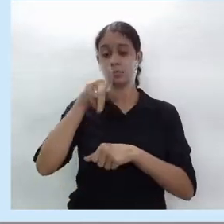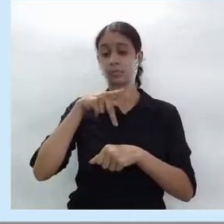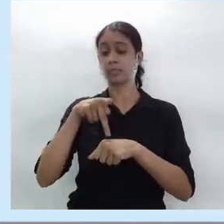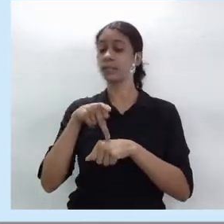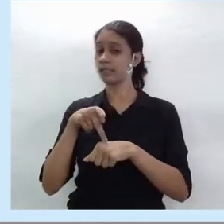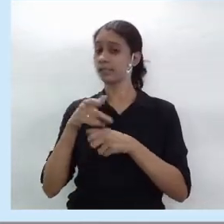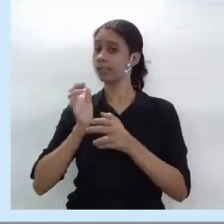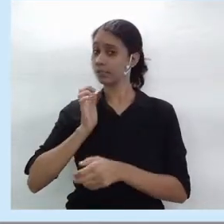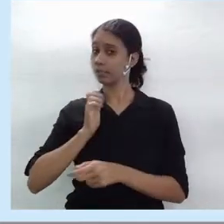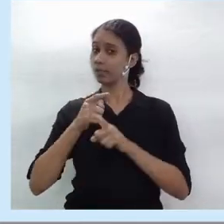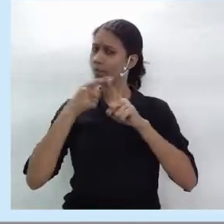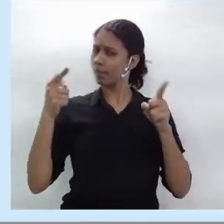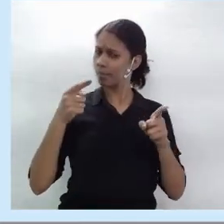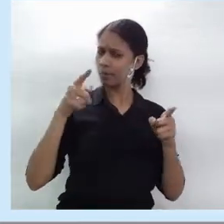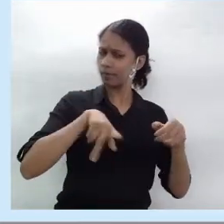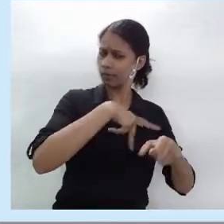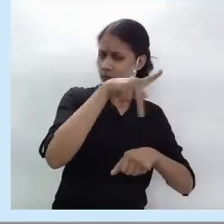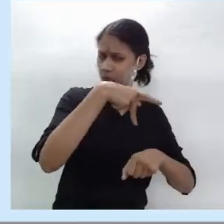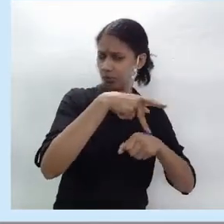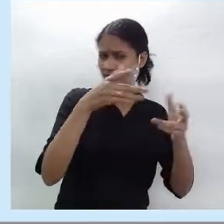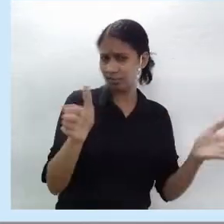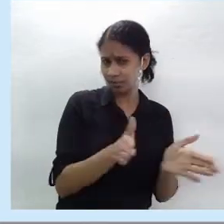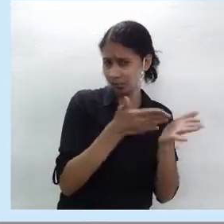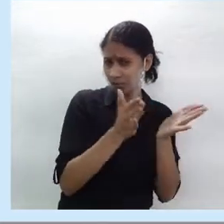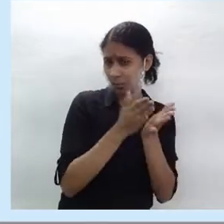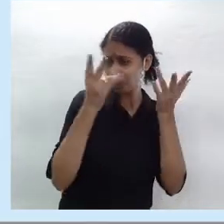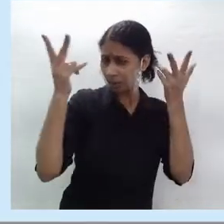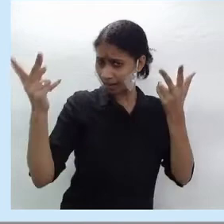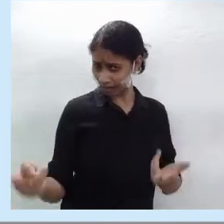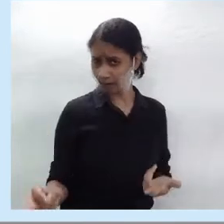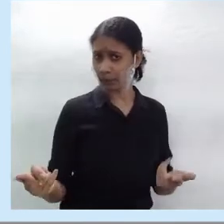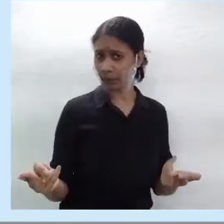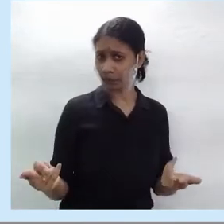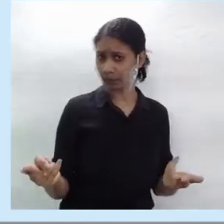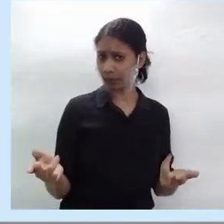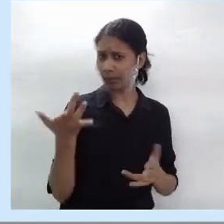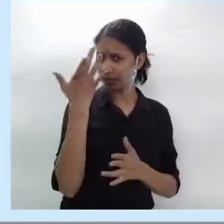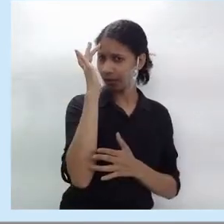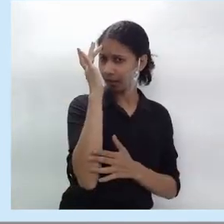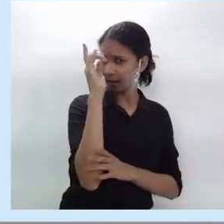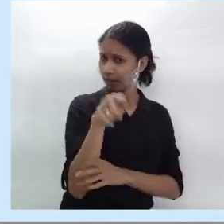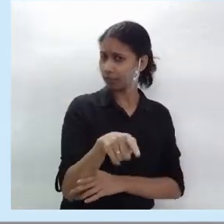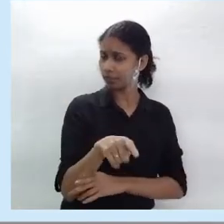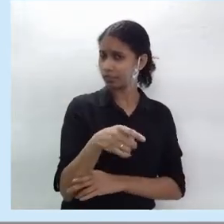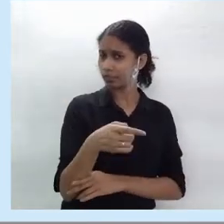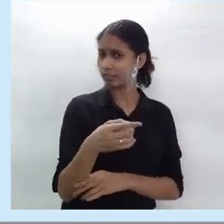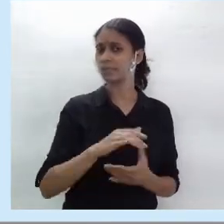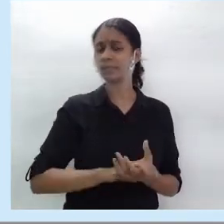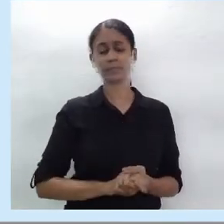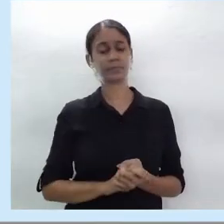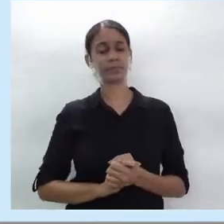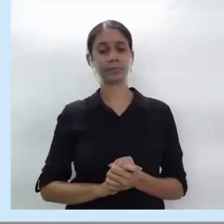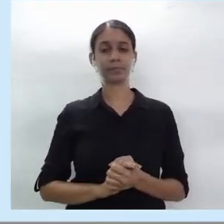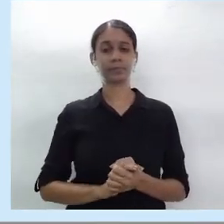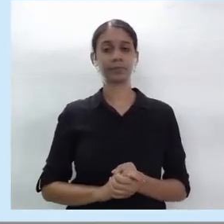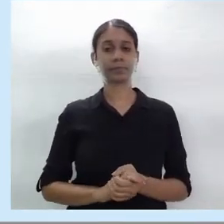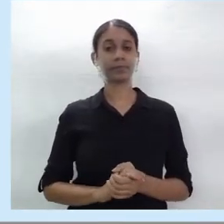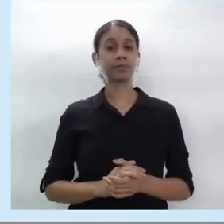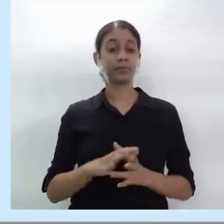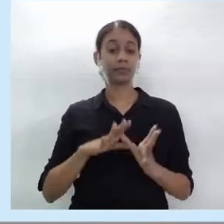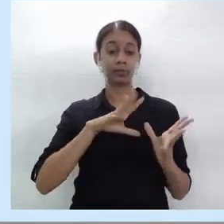desenvolvimento, será que é a mesma globalização e a mesma geração de riqueza que está sendo feita e concentração de riqueza no mundo? No